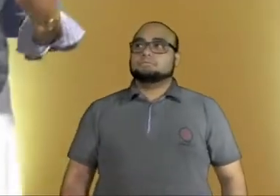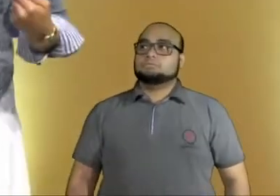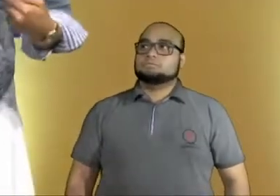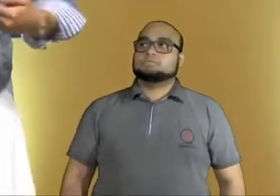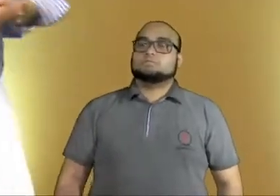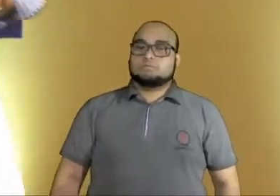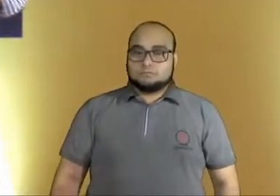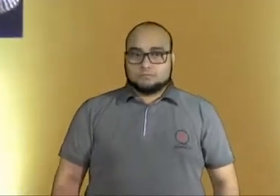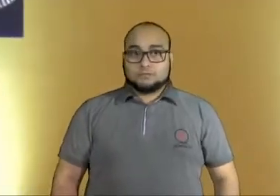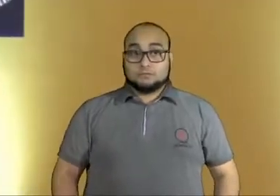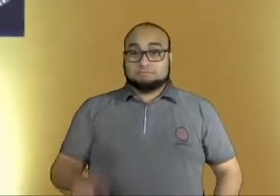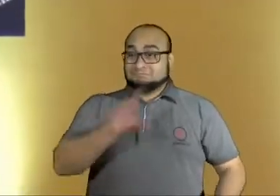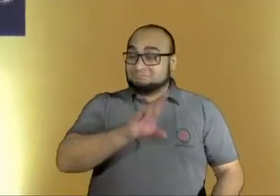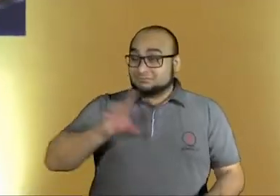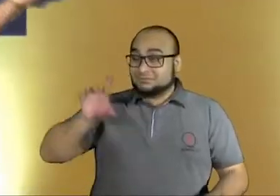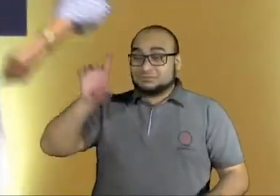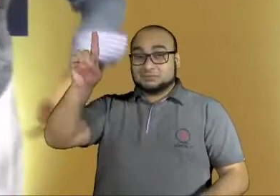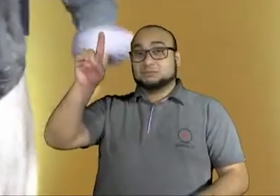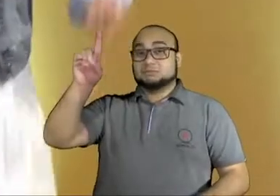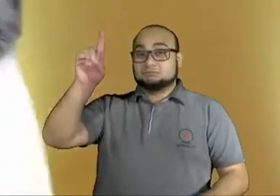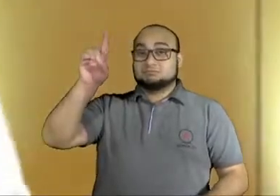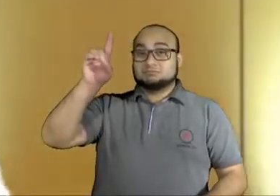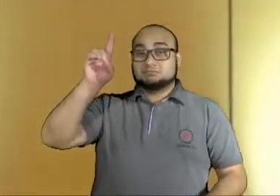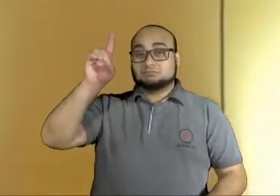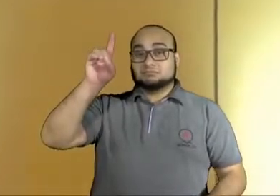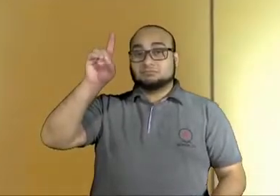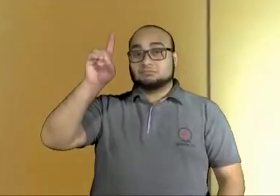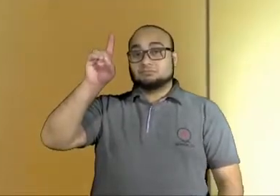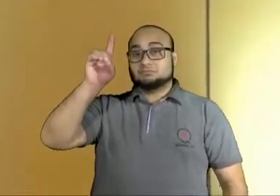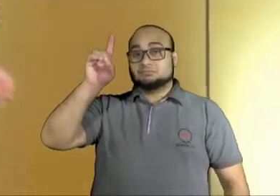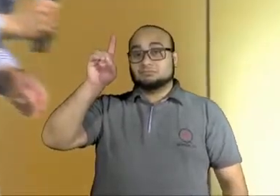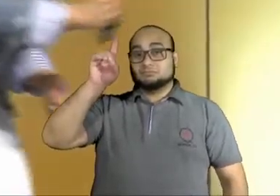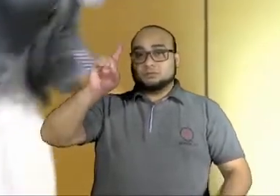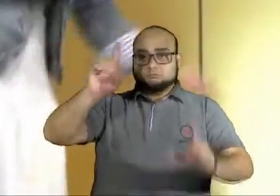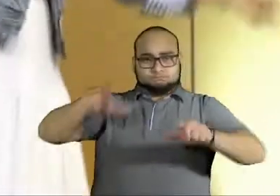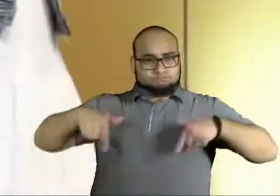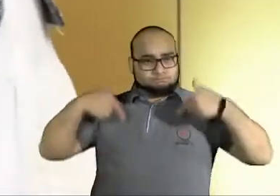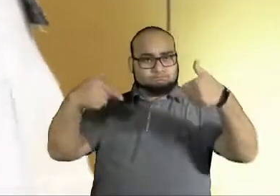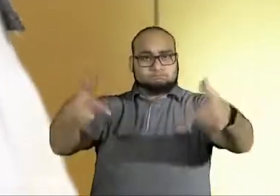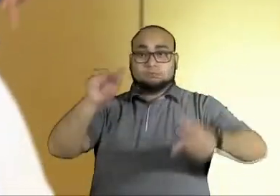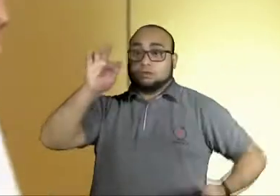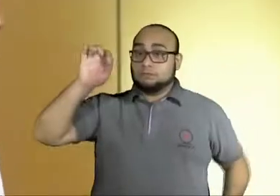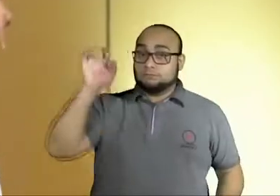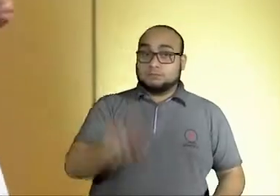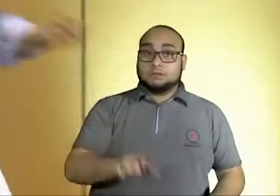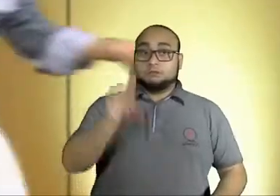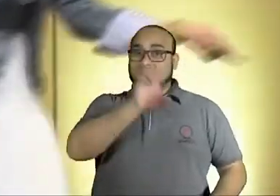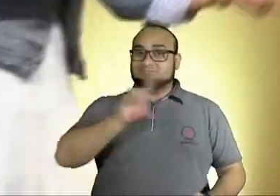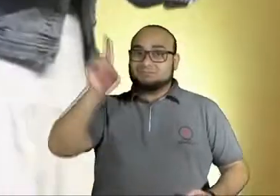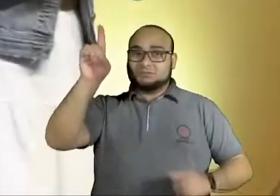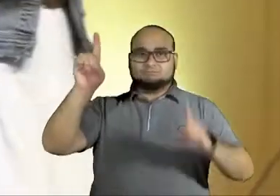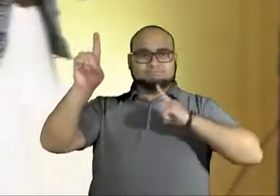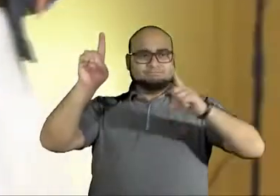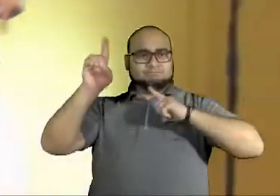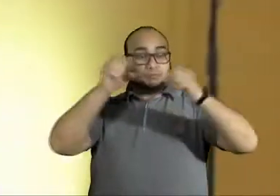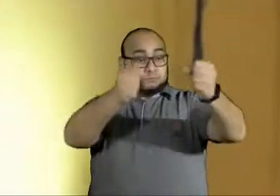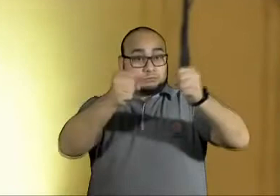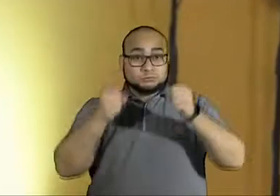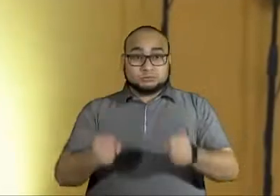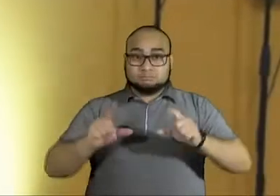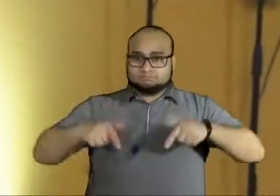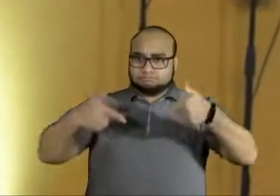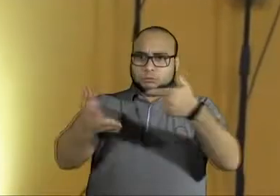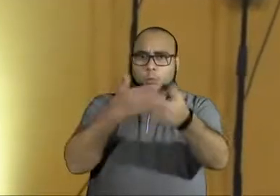em Deus moção de fé, para que ele tenha poder para fazer o que quer